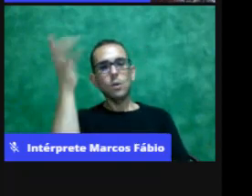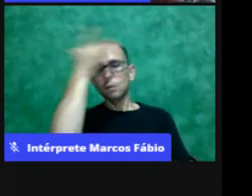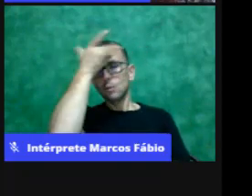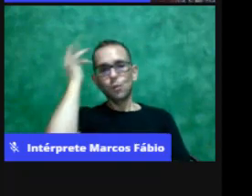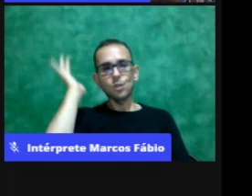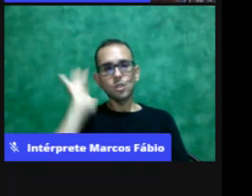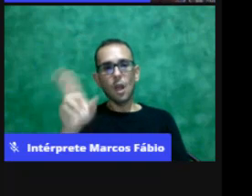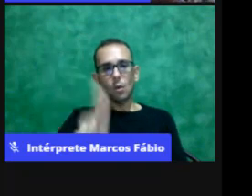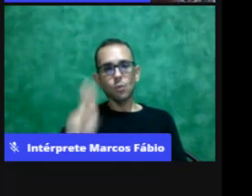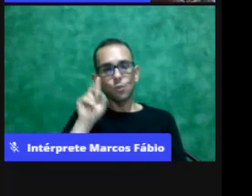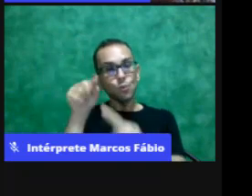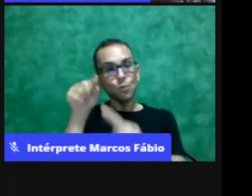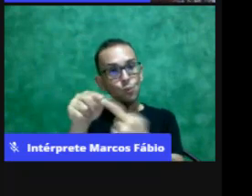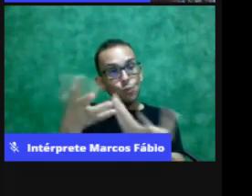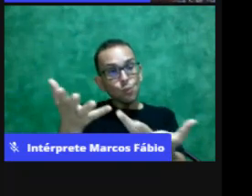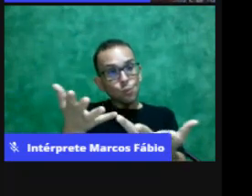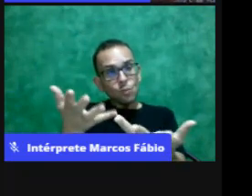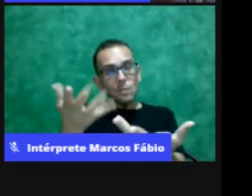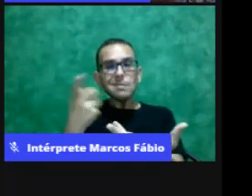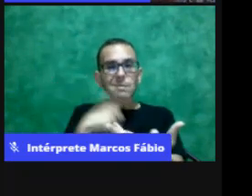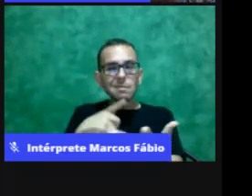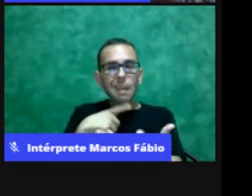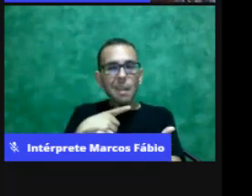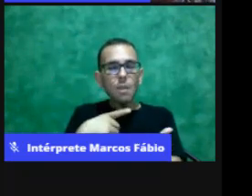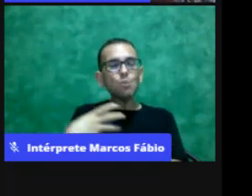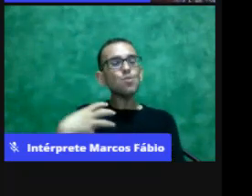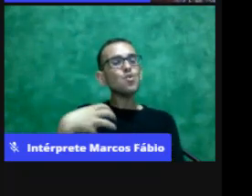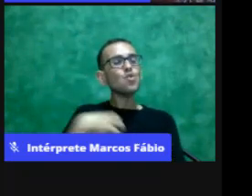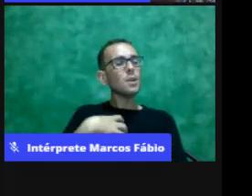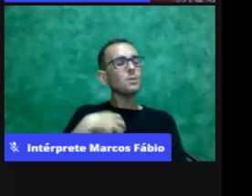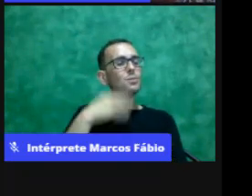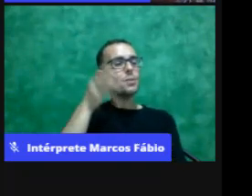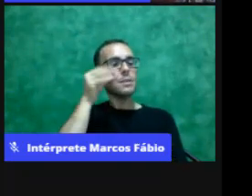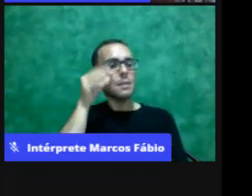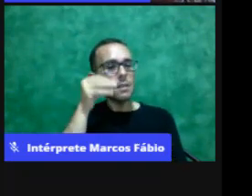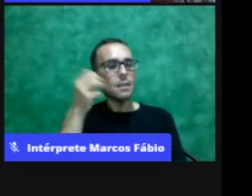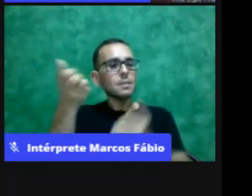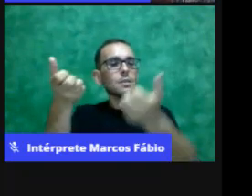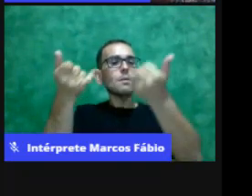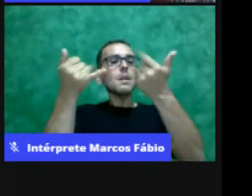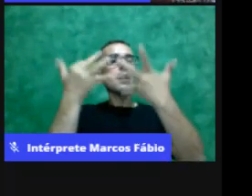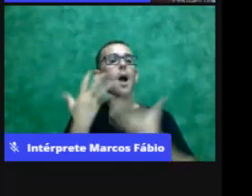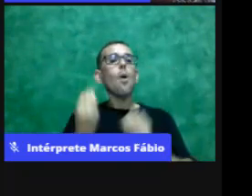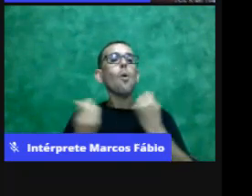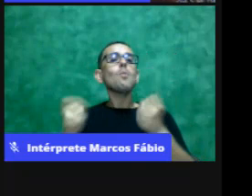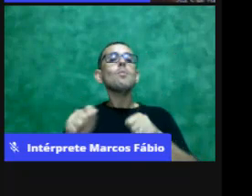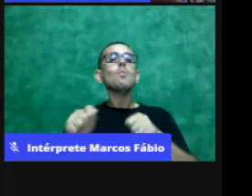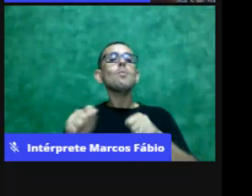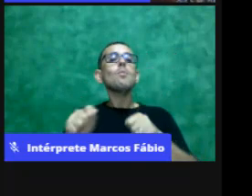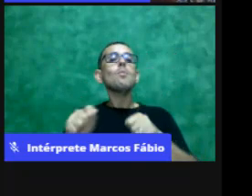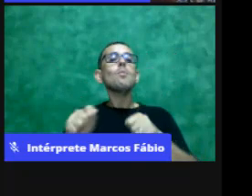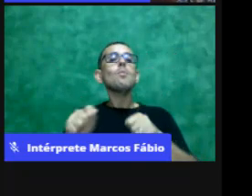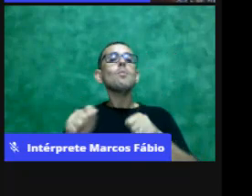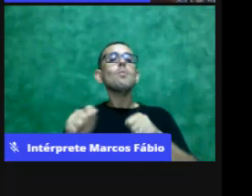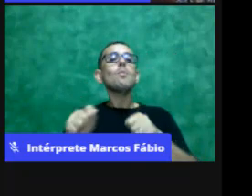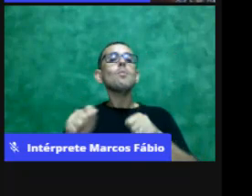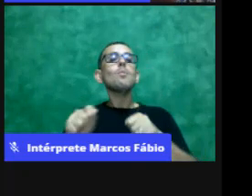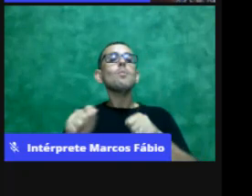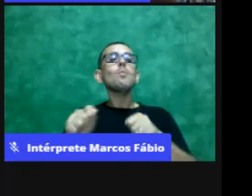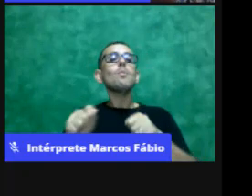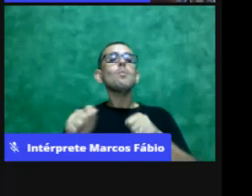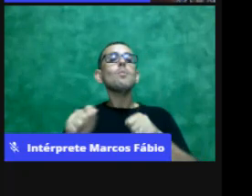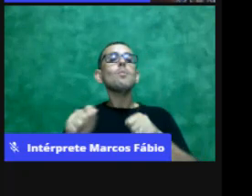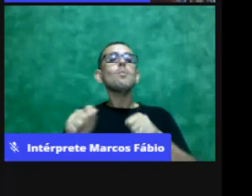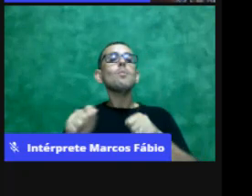já utilizam e que, de repente, tem uma forma interessante de te explicar como é que é. Vamos para o próximo?